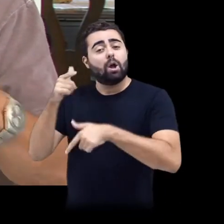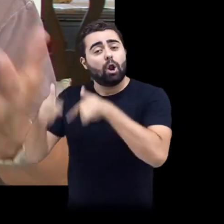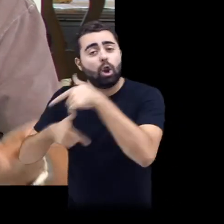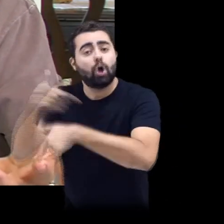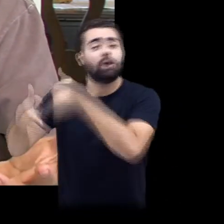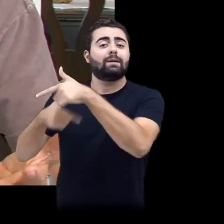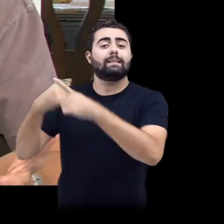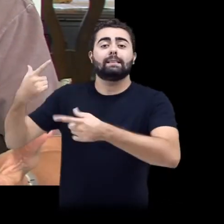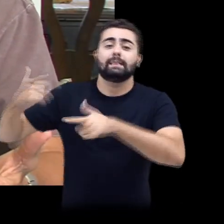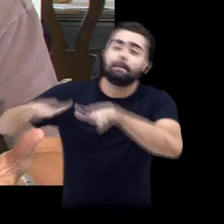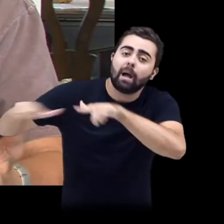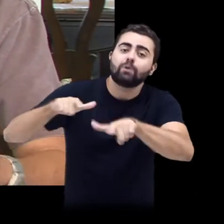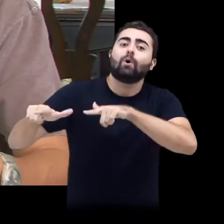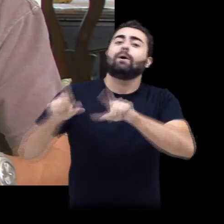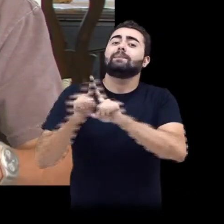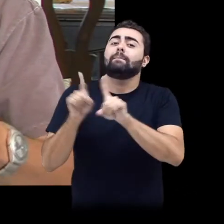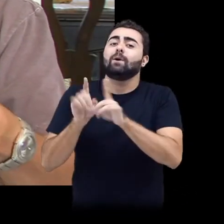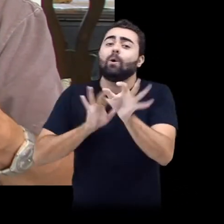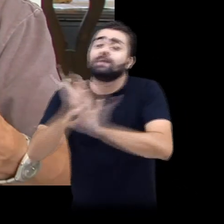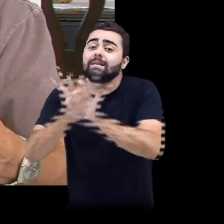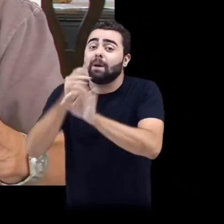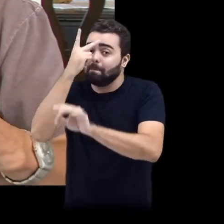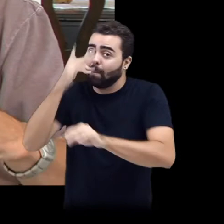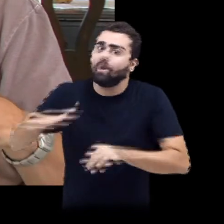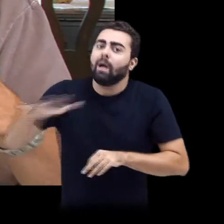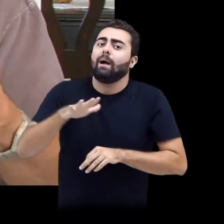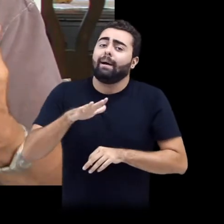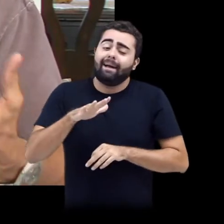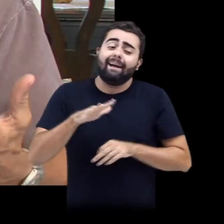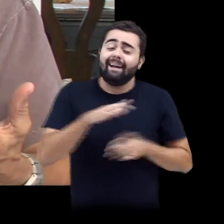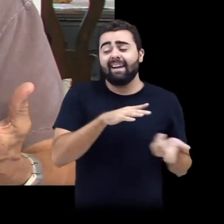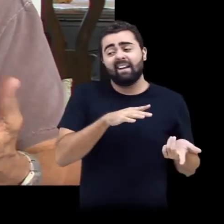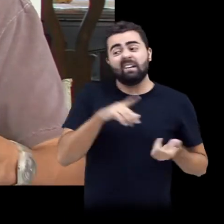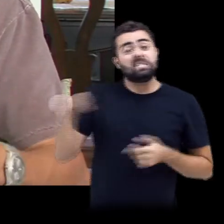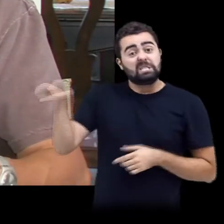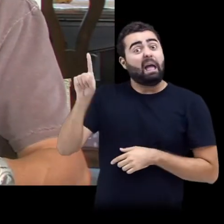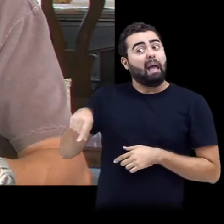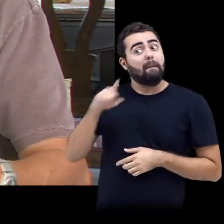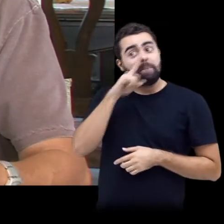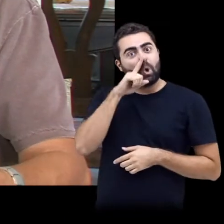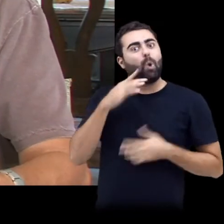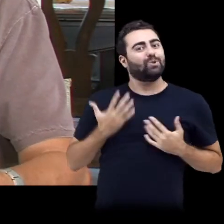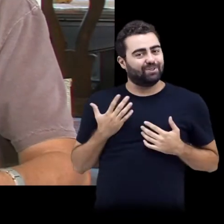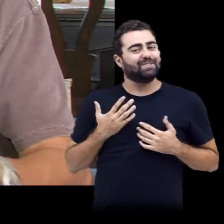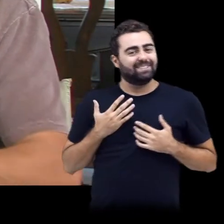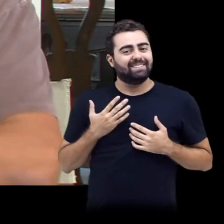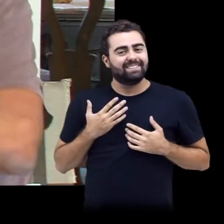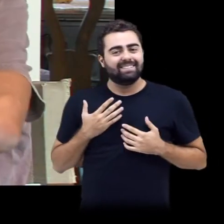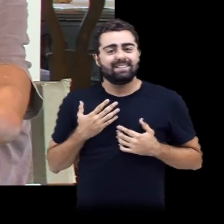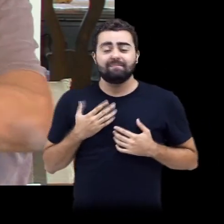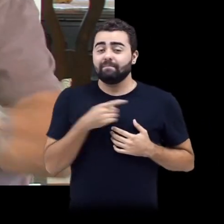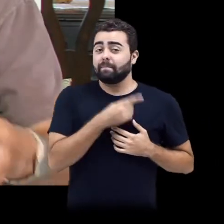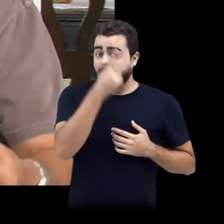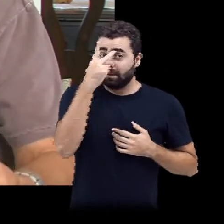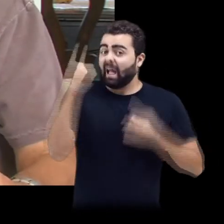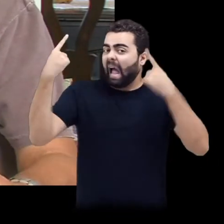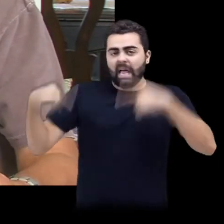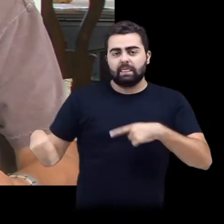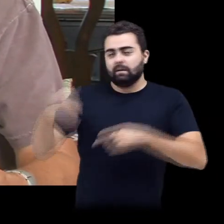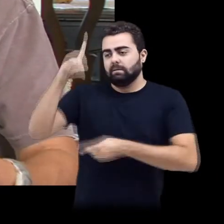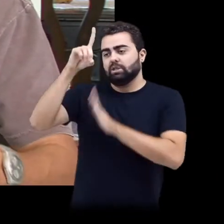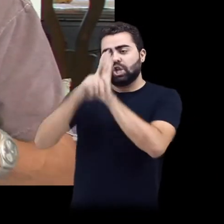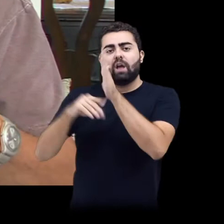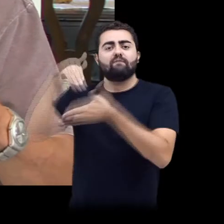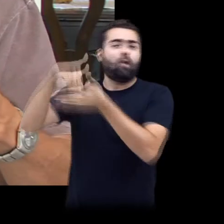para eles eram perigosos. Como também eles eram tão antidemocratas que, para fazer a abertura dele, tiveram que fazer essa